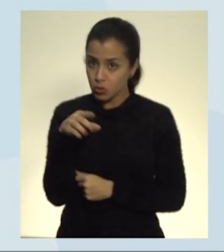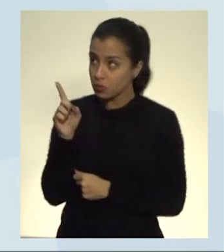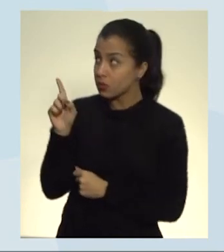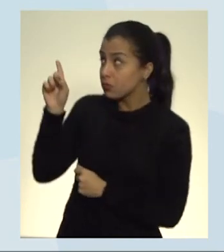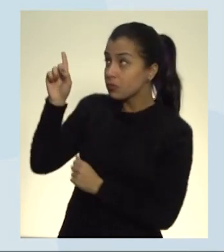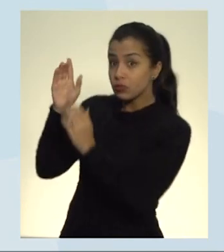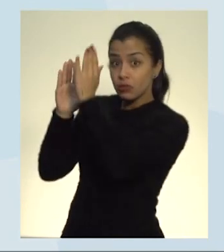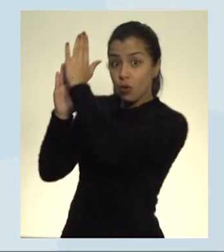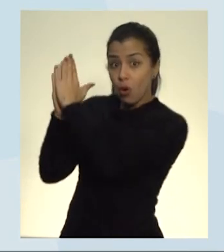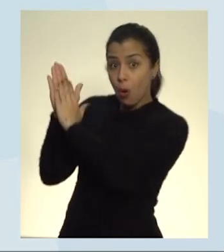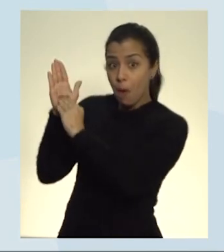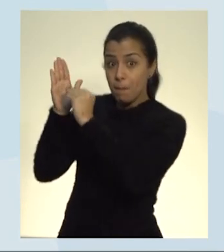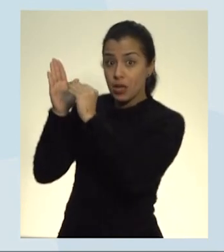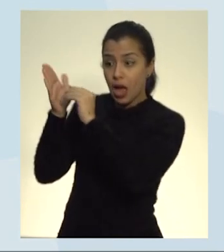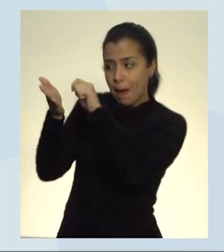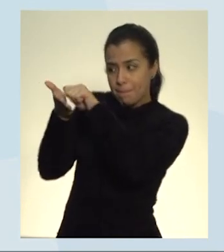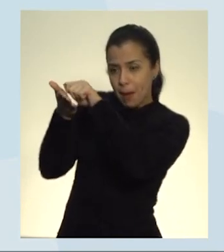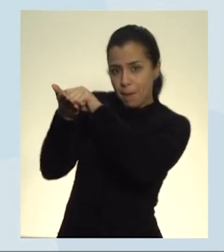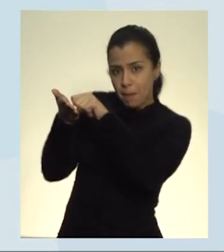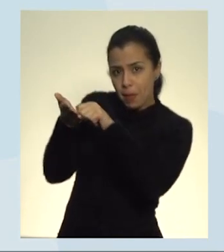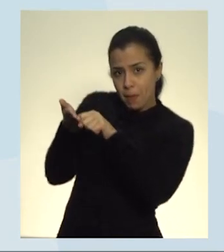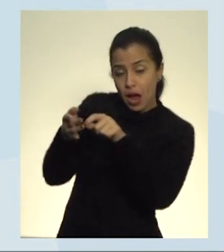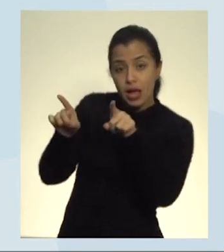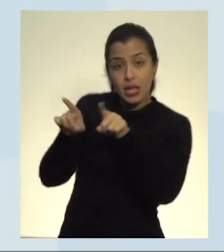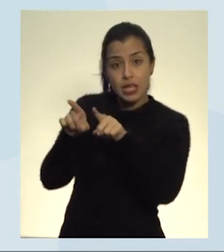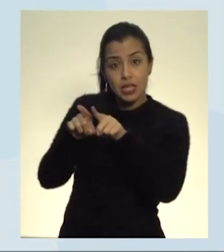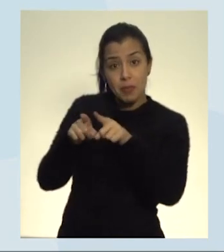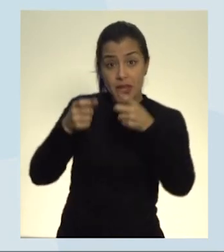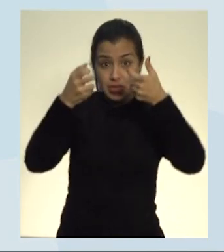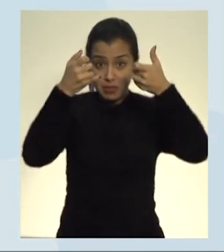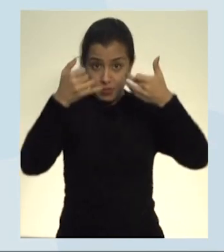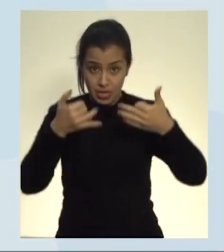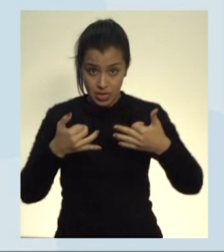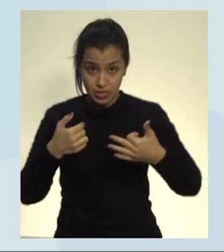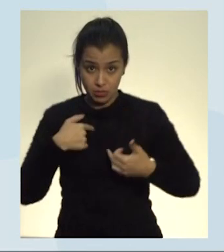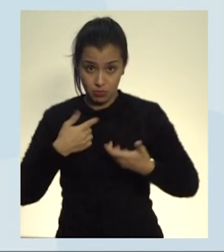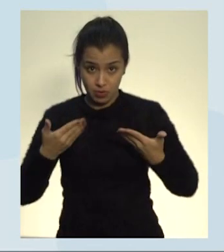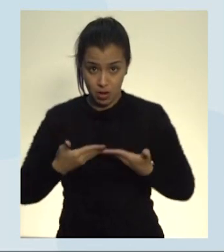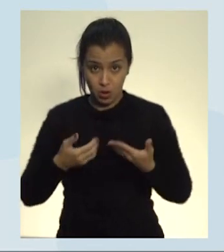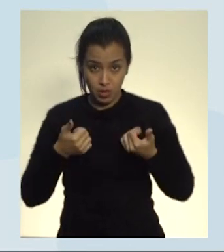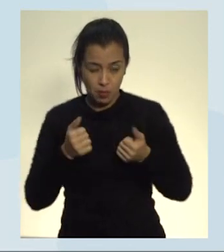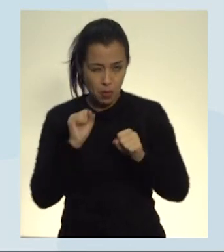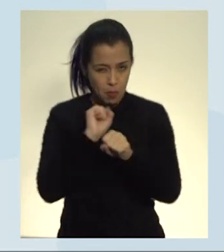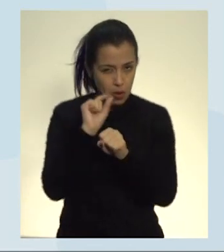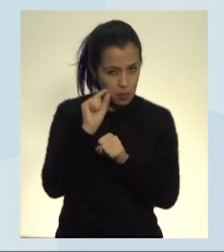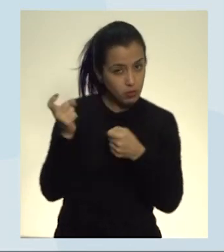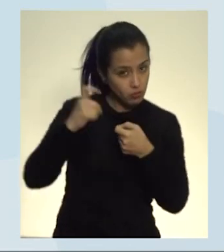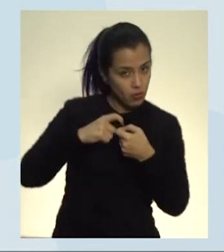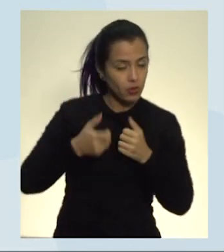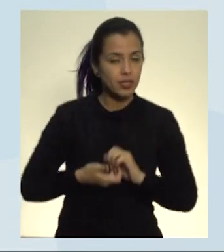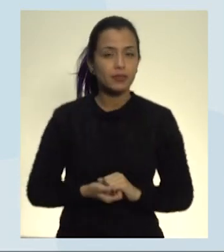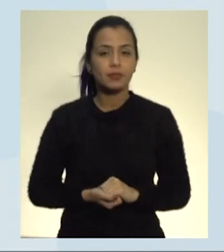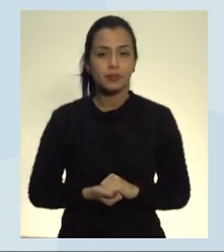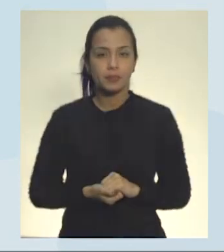essas atividades e anotem alguns pontos da minha explicação. Daqui a pouco a gente volta para conversar.